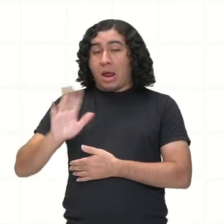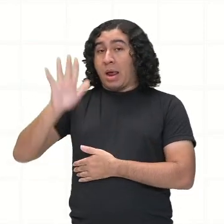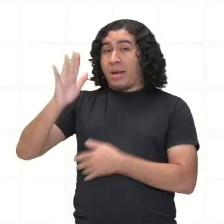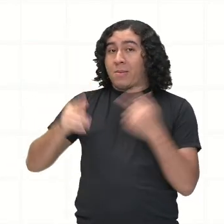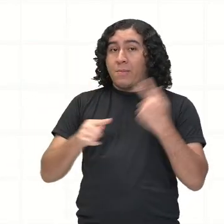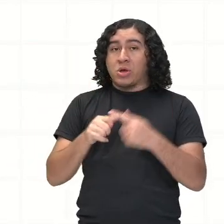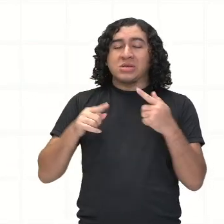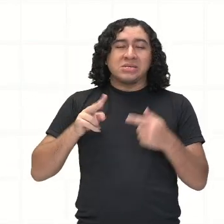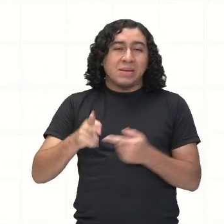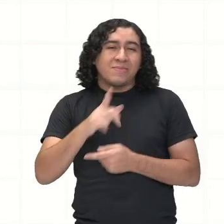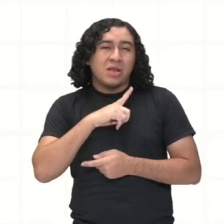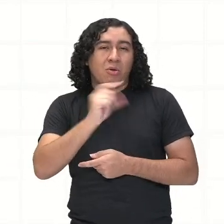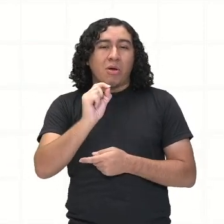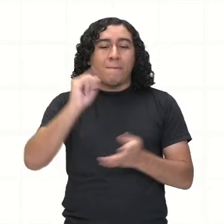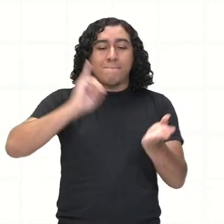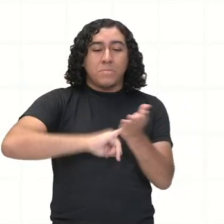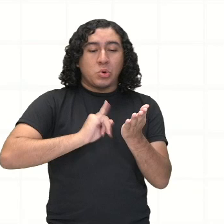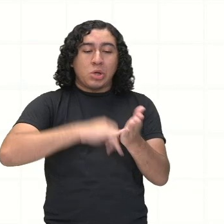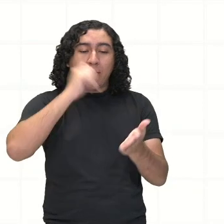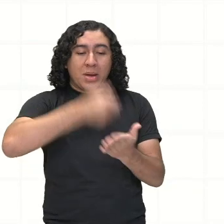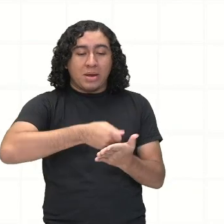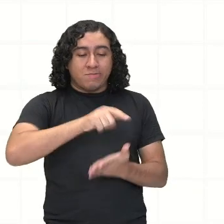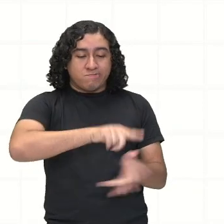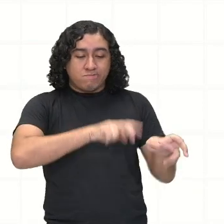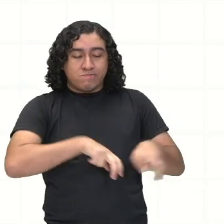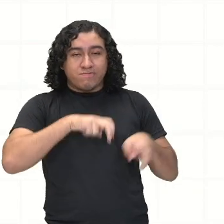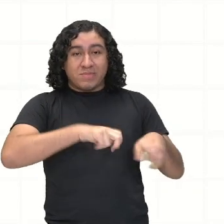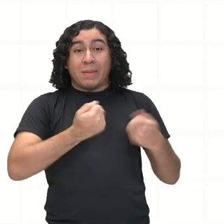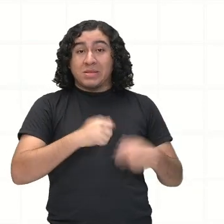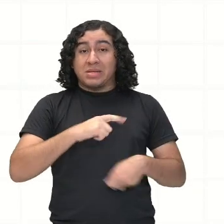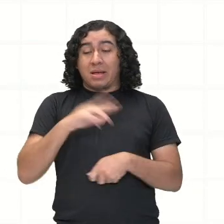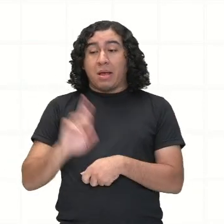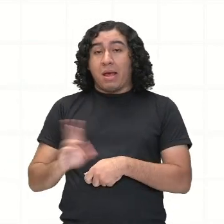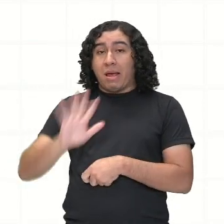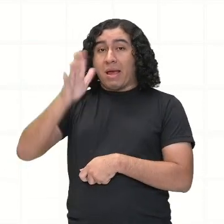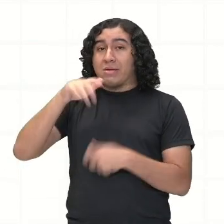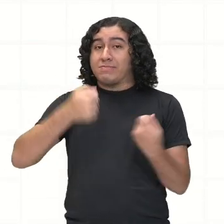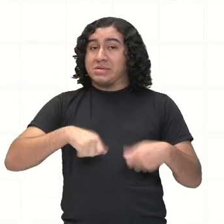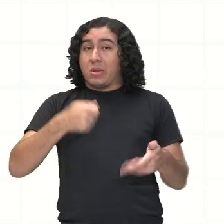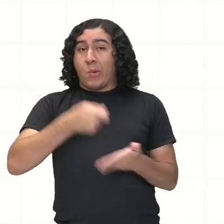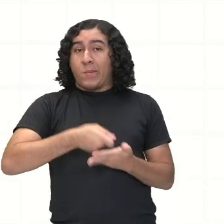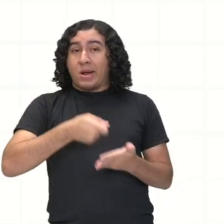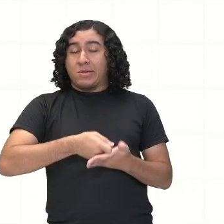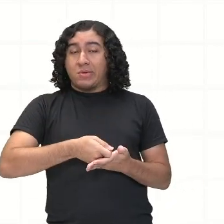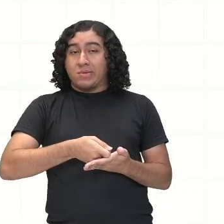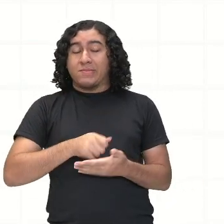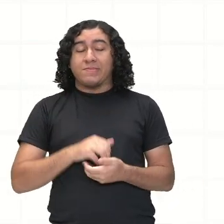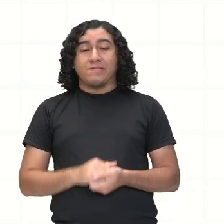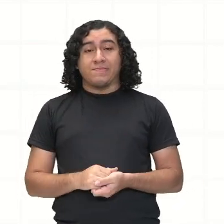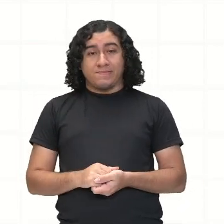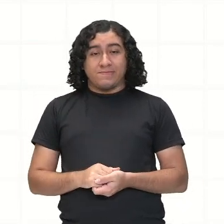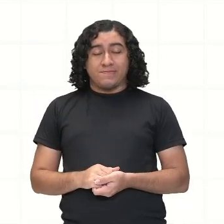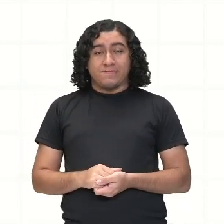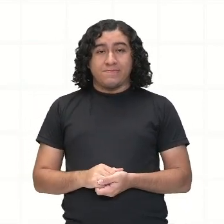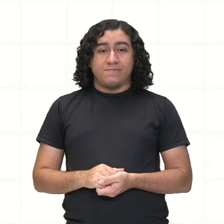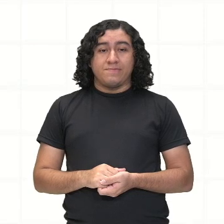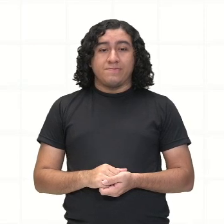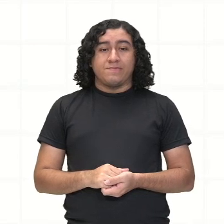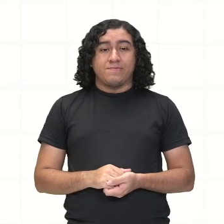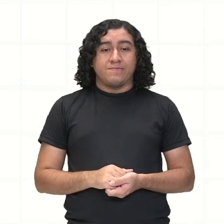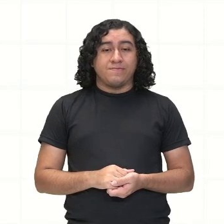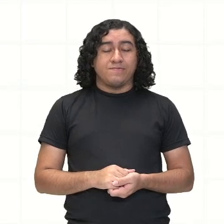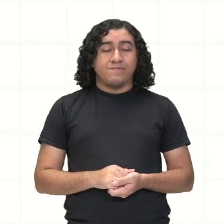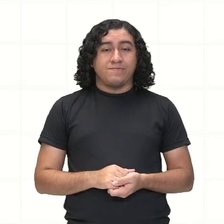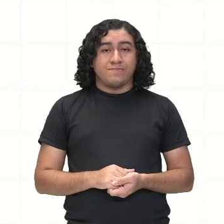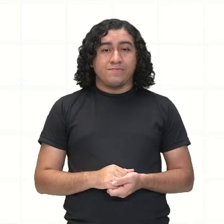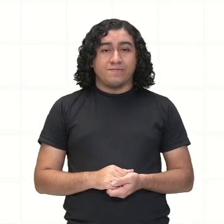ele eram cada vez maiores e eles deveriam pagar esses impostos. Acima dos camponeses eu tenho a